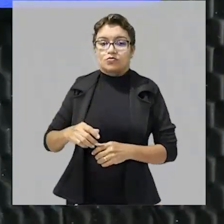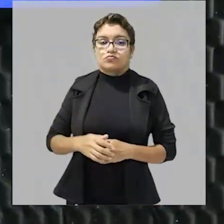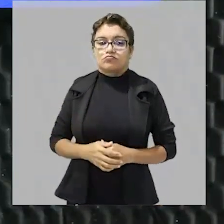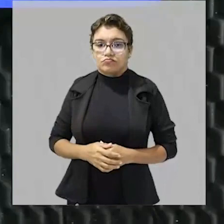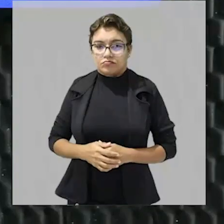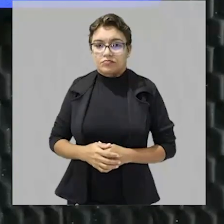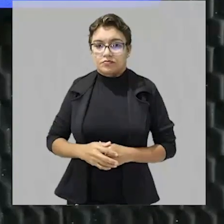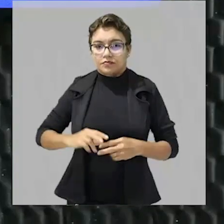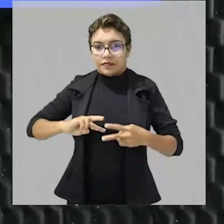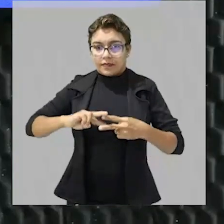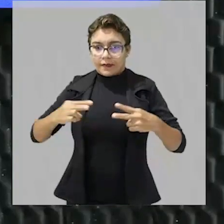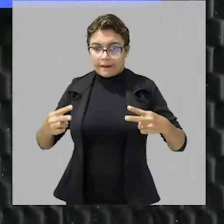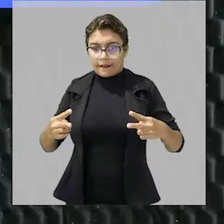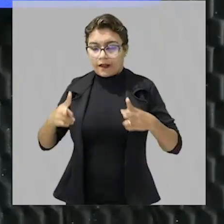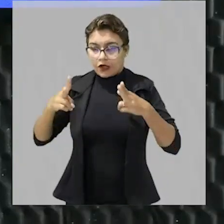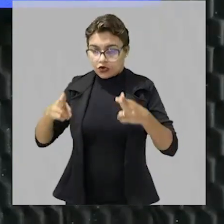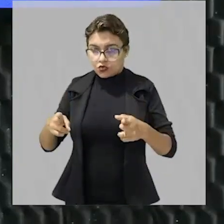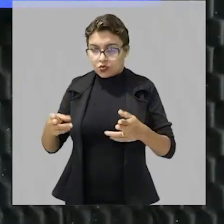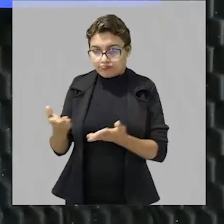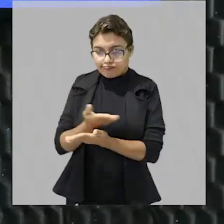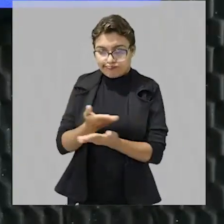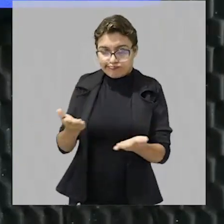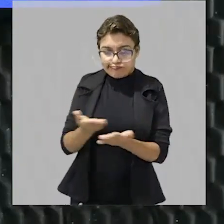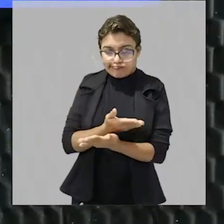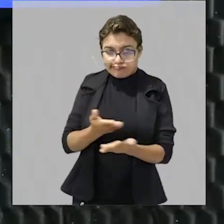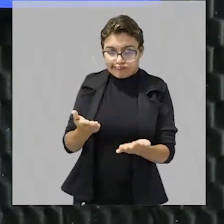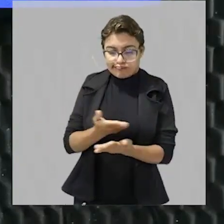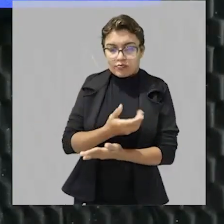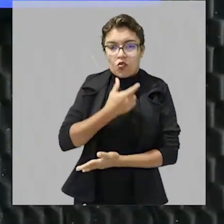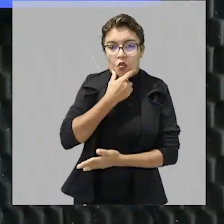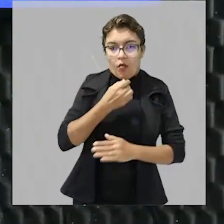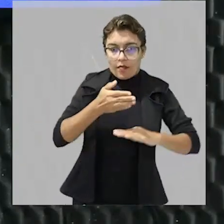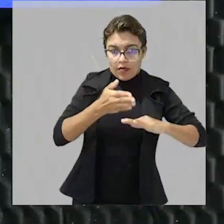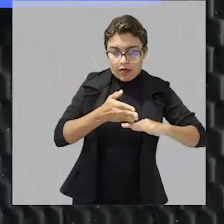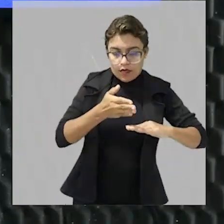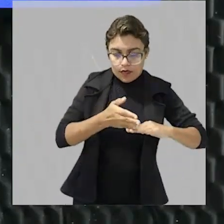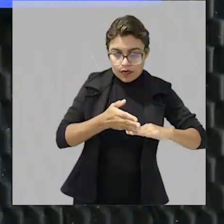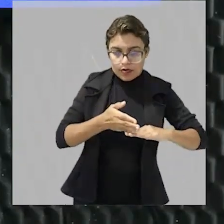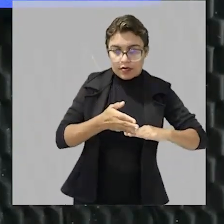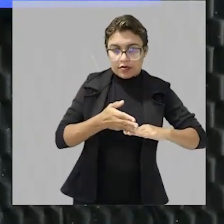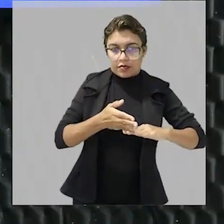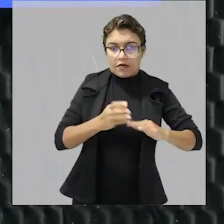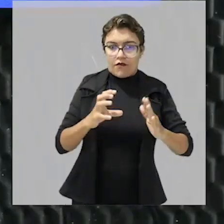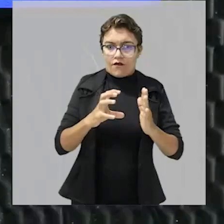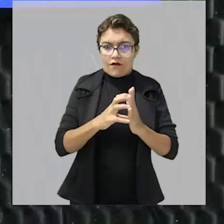é mais recente, tá bom? Então, os homens modernos conviveram com os neandertais durante 10 mil anos.